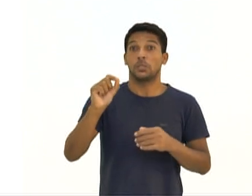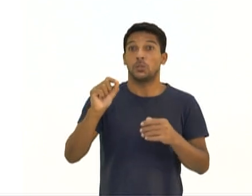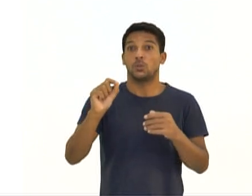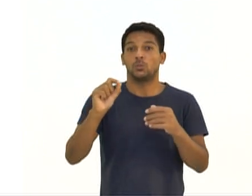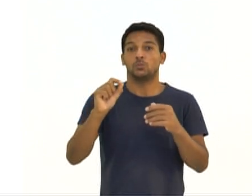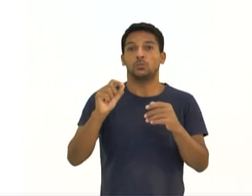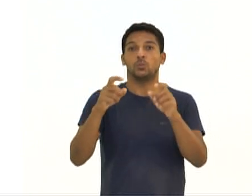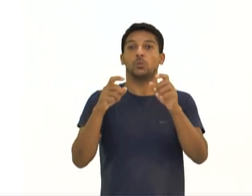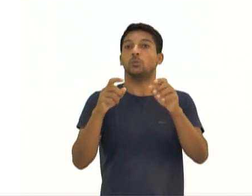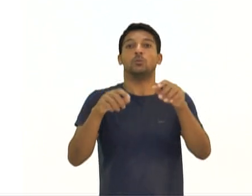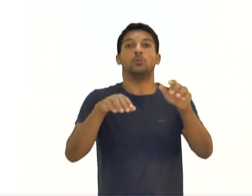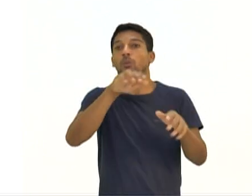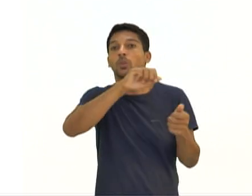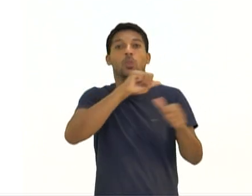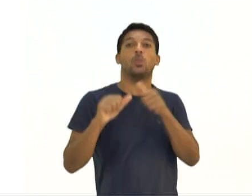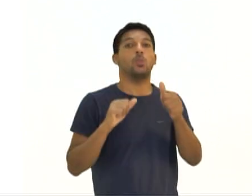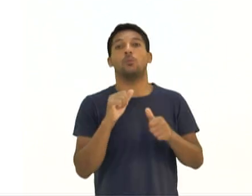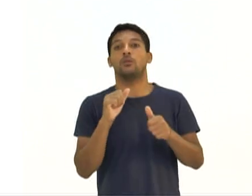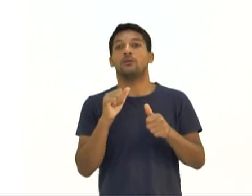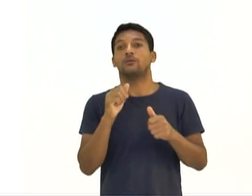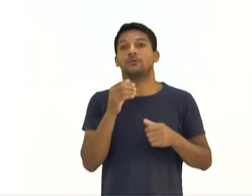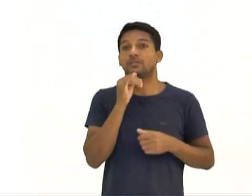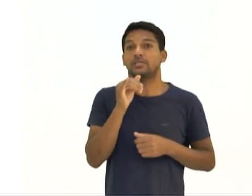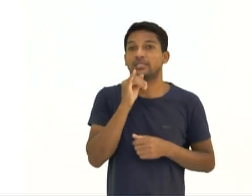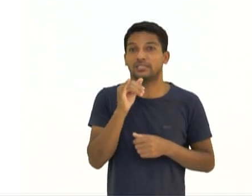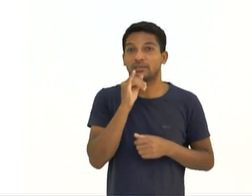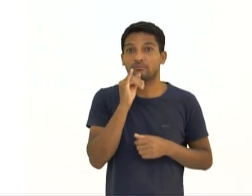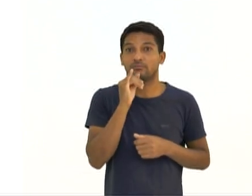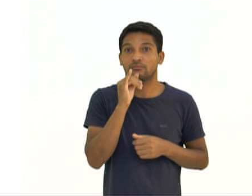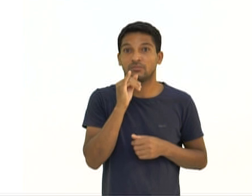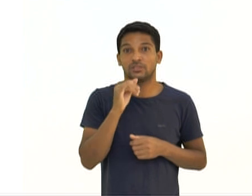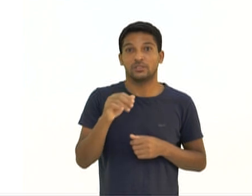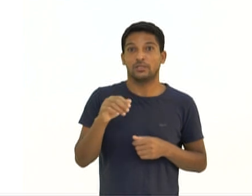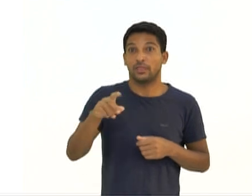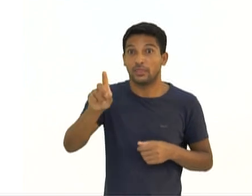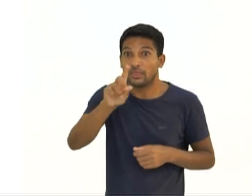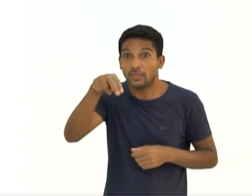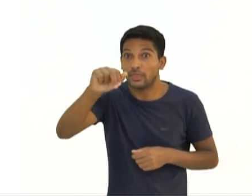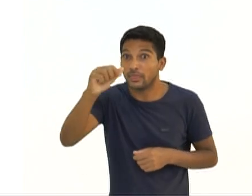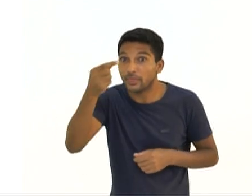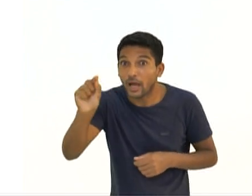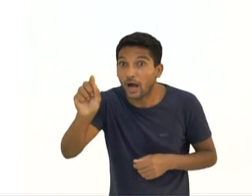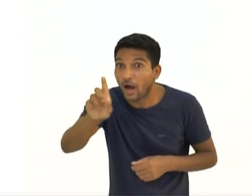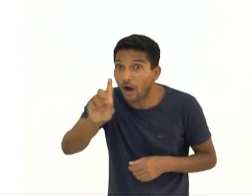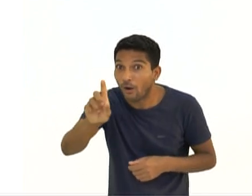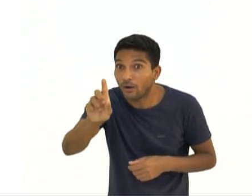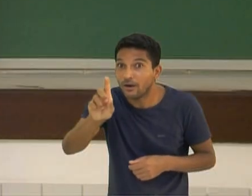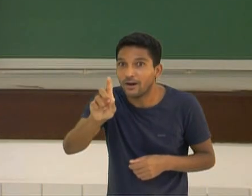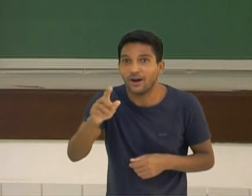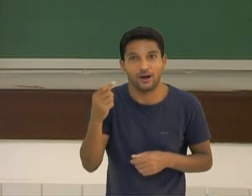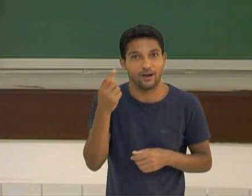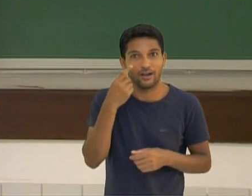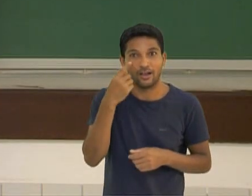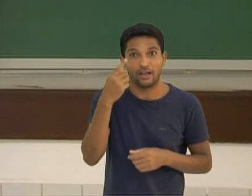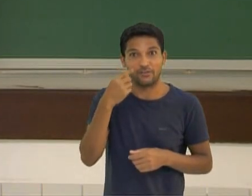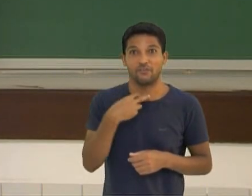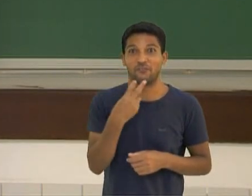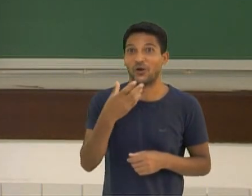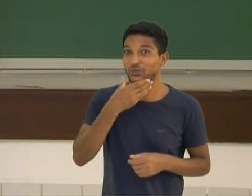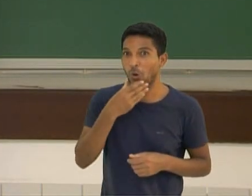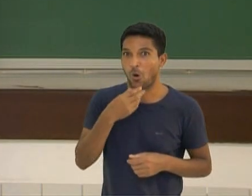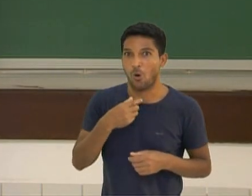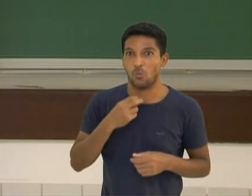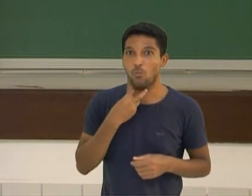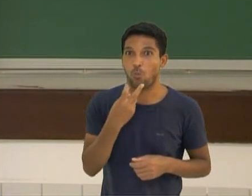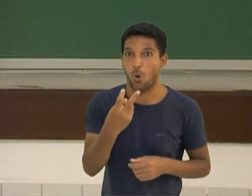Ou seja, propriedades físicas é aquela que não, e eu disse não, tem que fazer voz de homem às vezes, né? É aquela